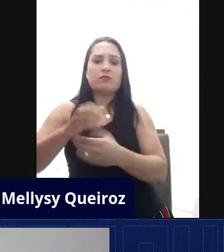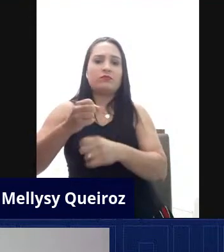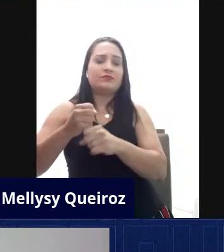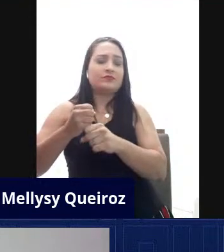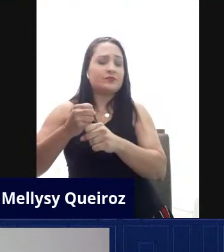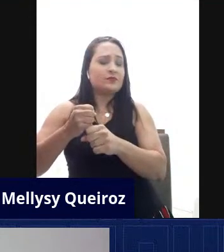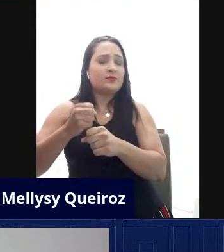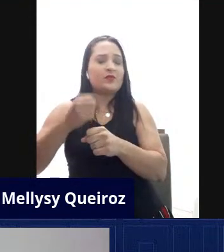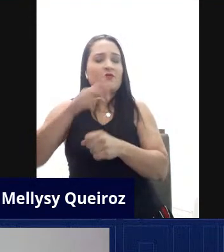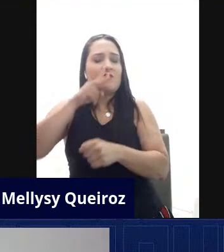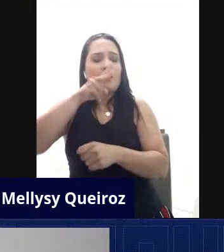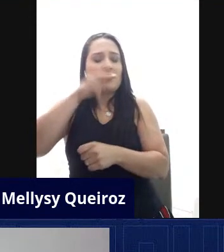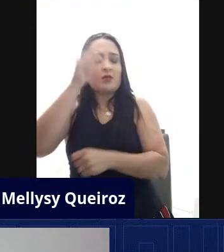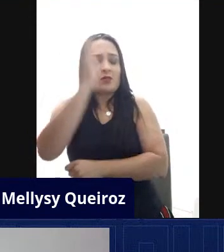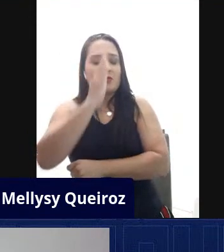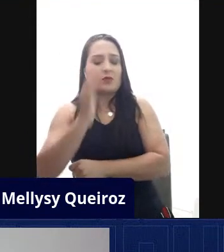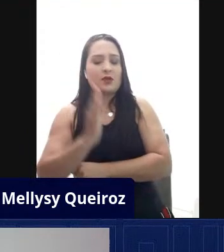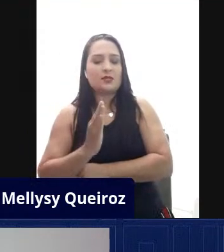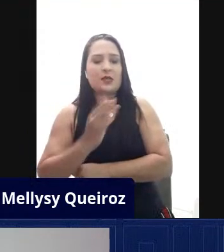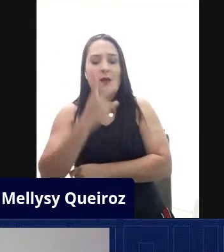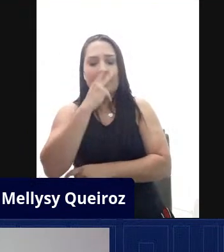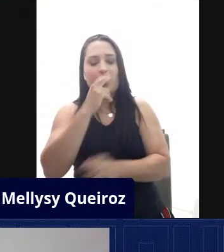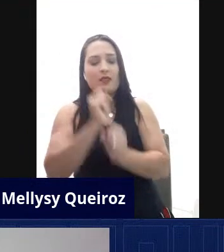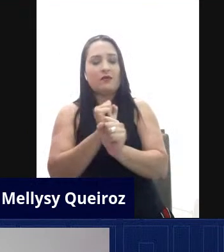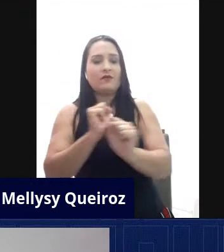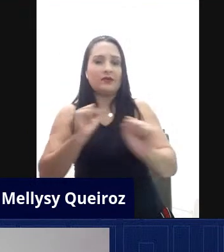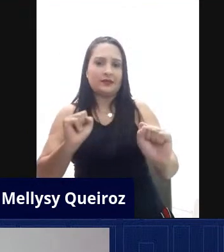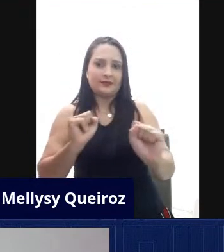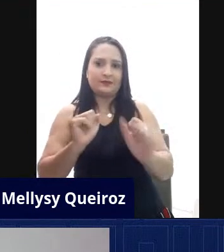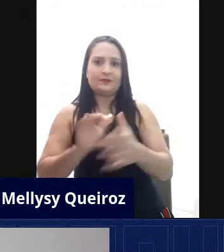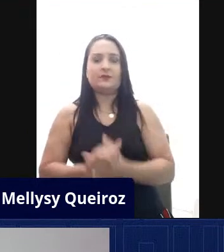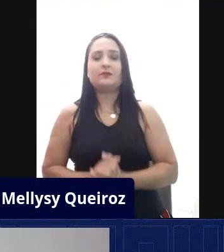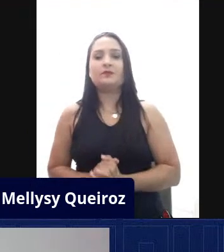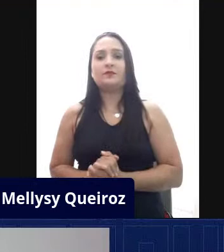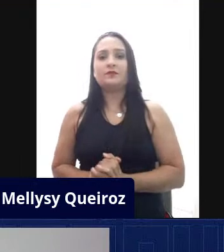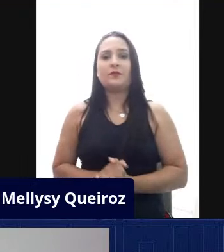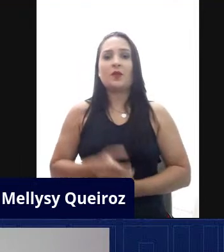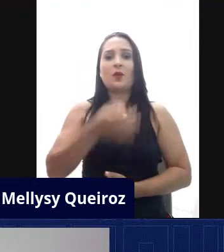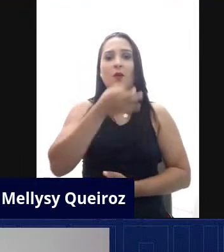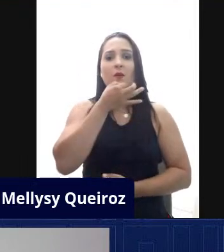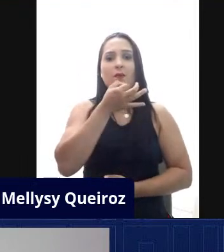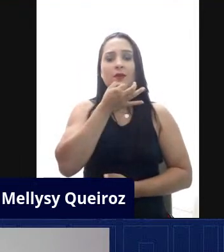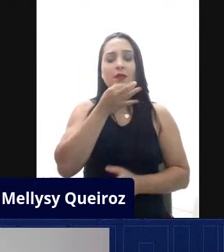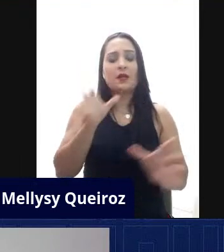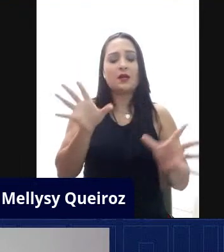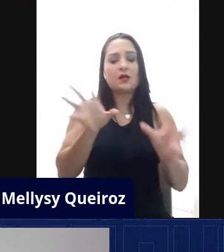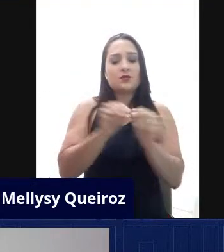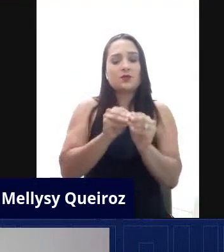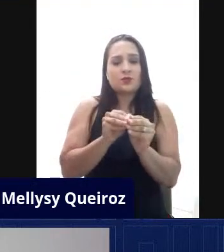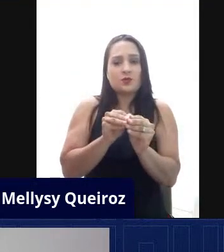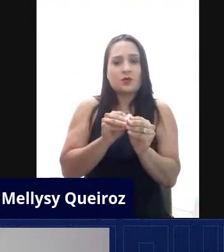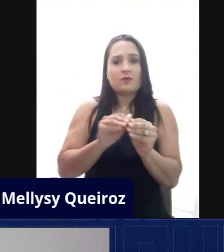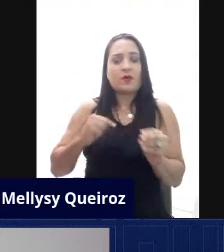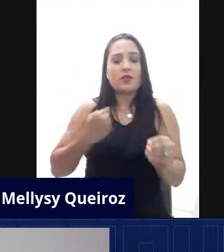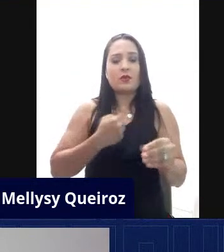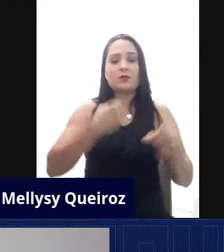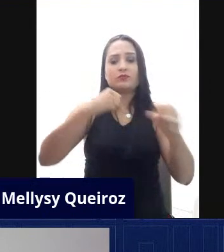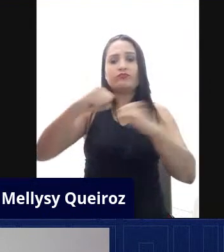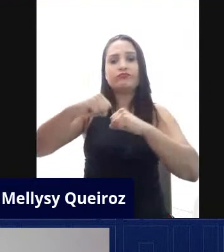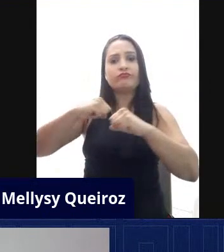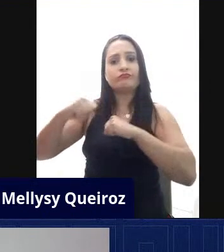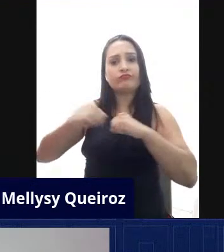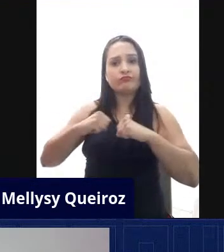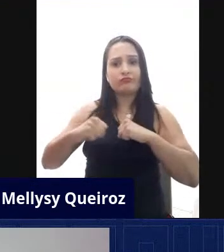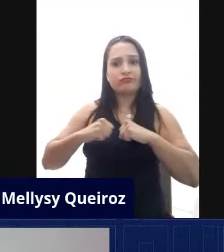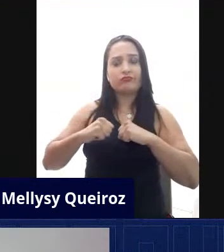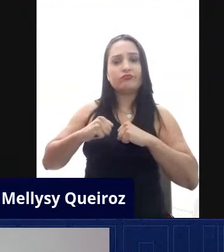e sua tradição escravocrata. Então, isso aí é um comentário que resume bem, né, o que a gente discutiu até agora de várias formas.